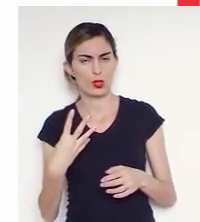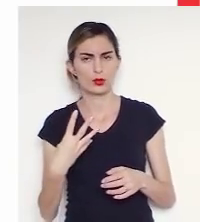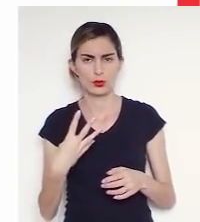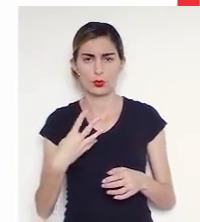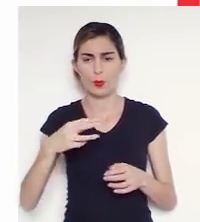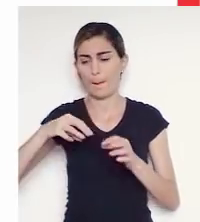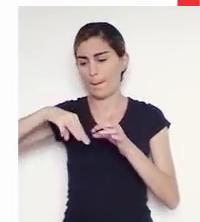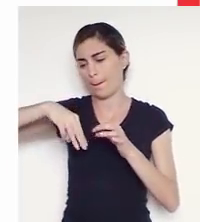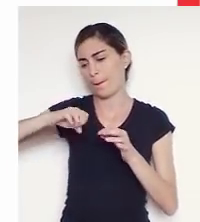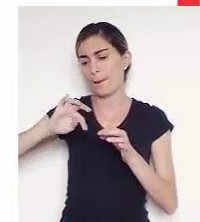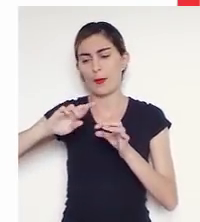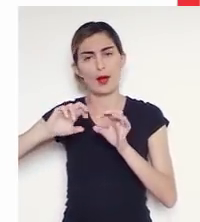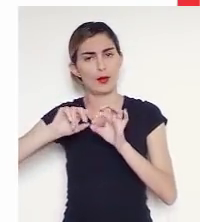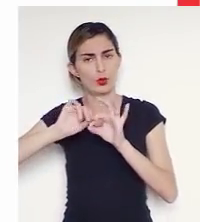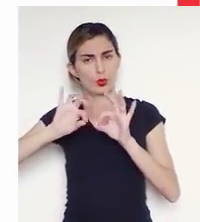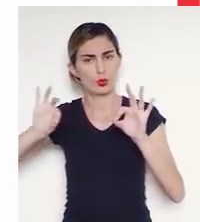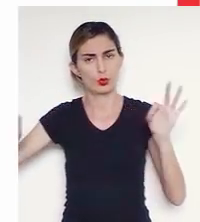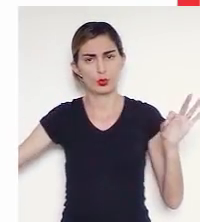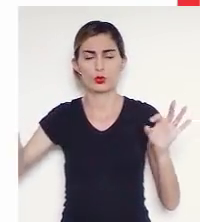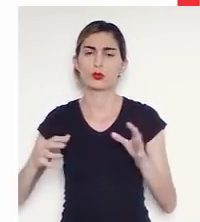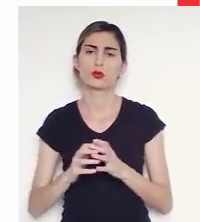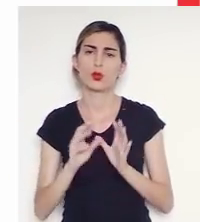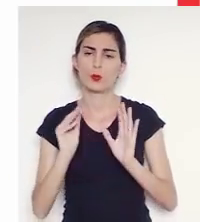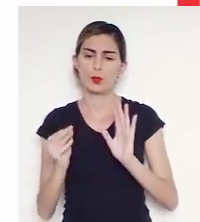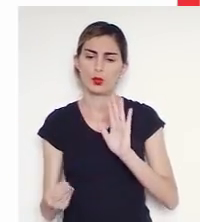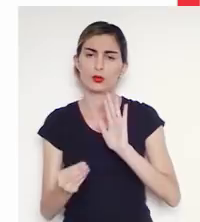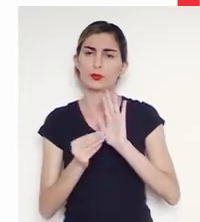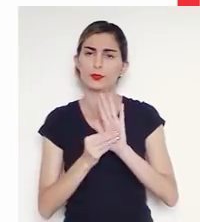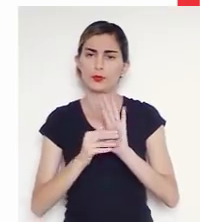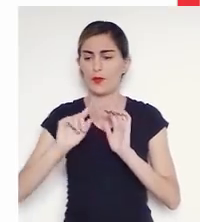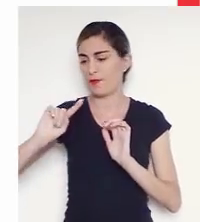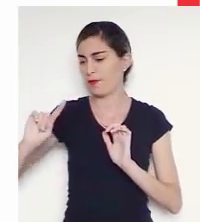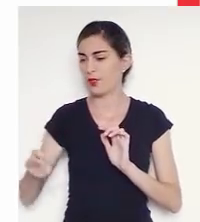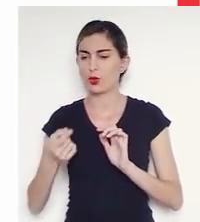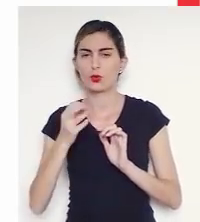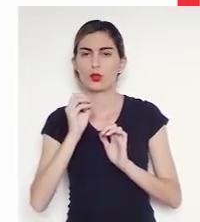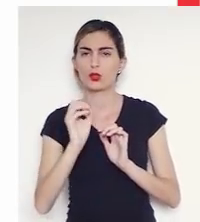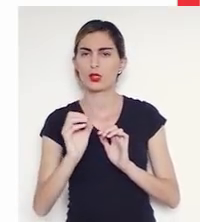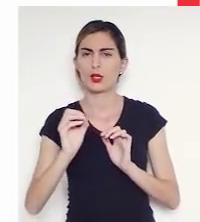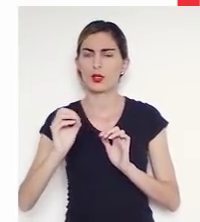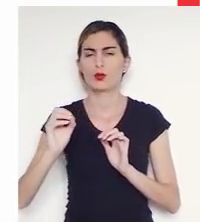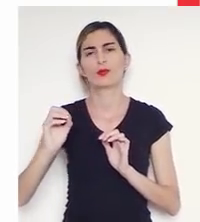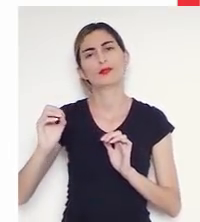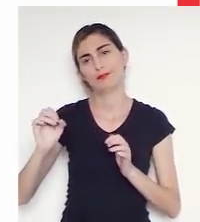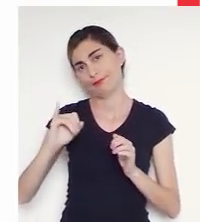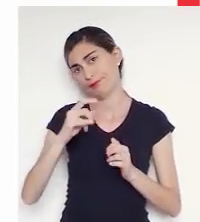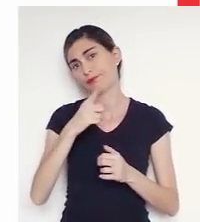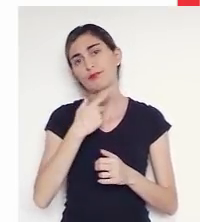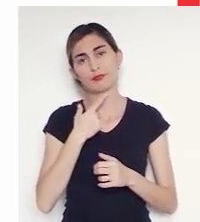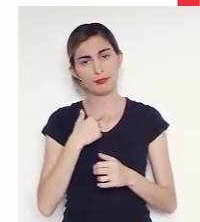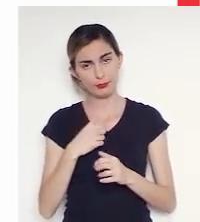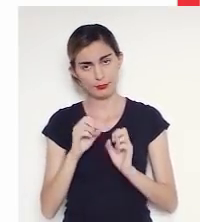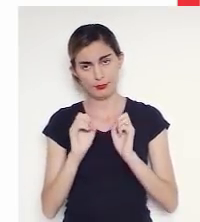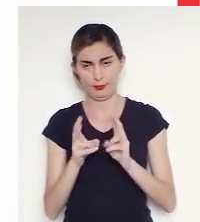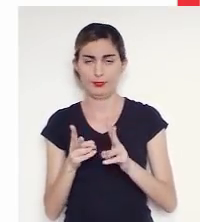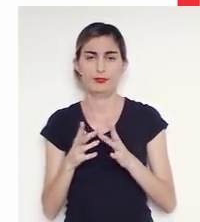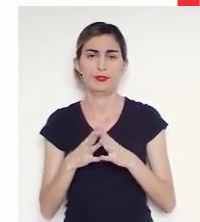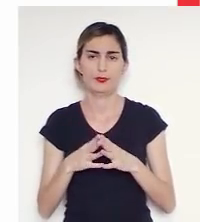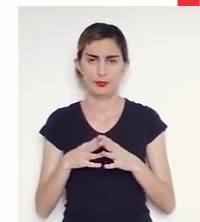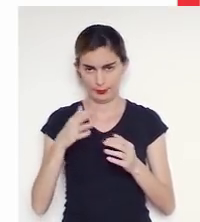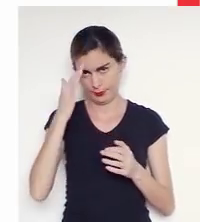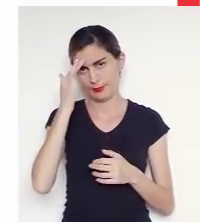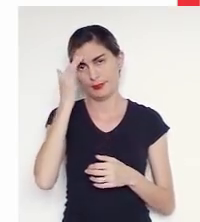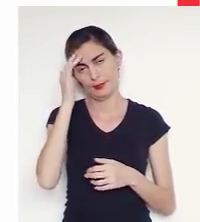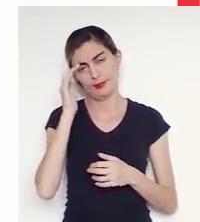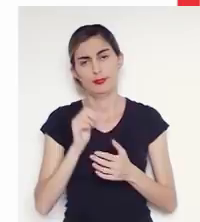12.354 metros. Você pode ainda acrescentar 0,0 se desejar, ok?